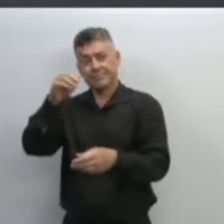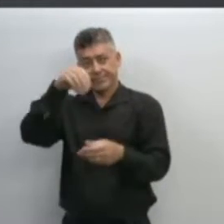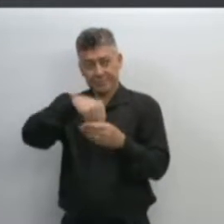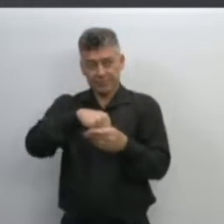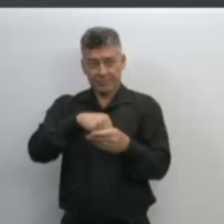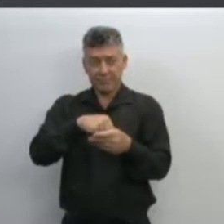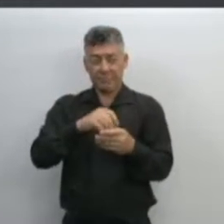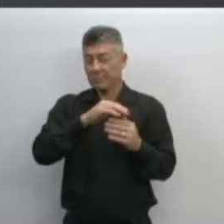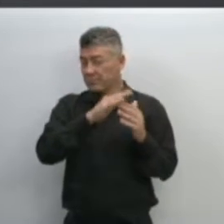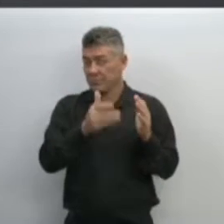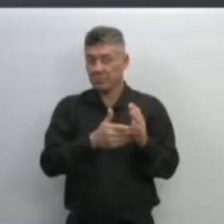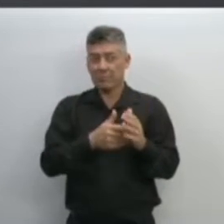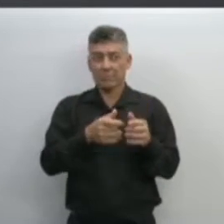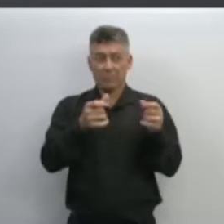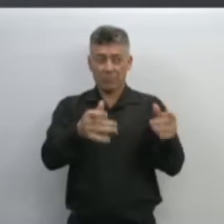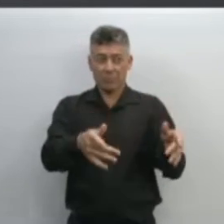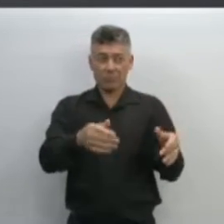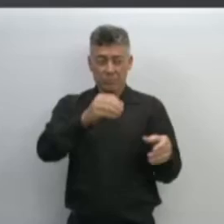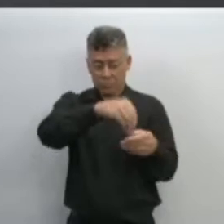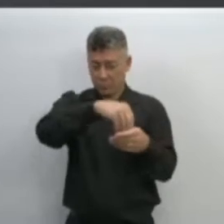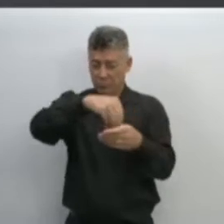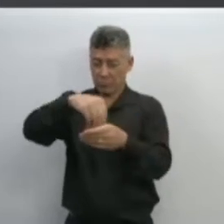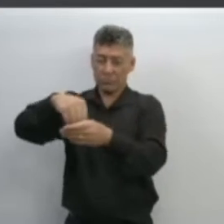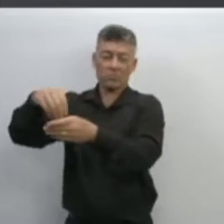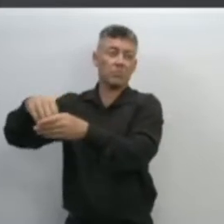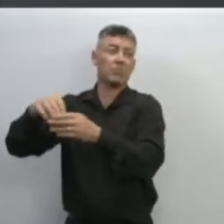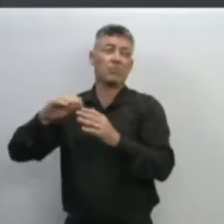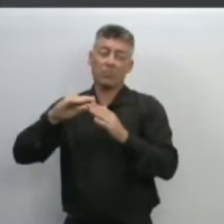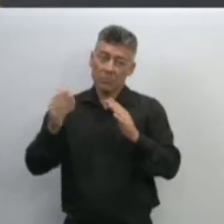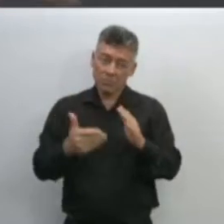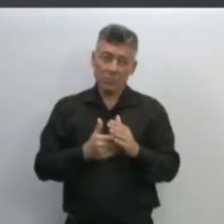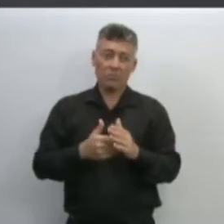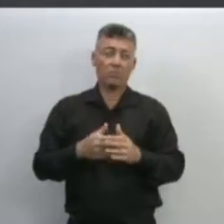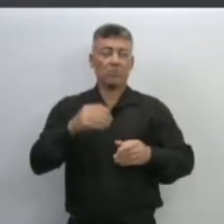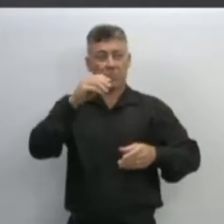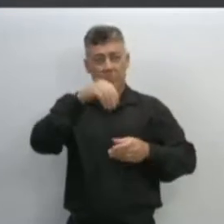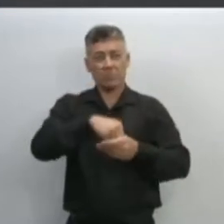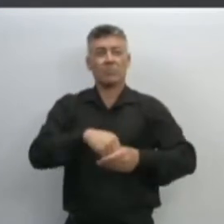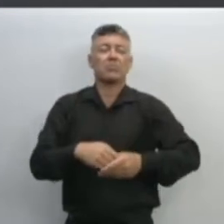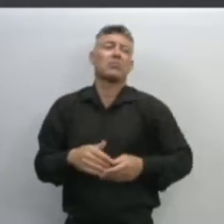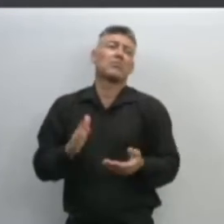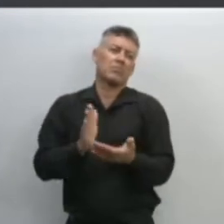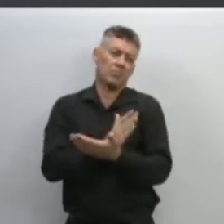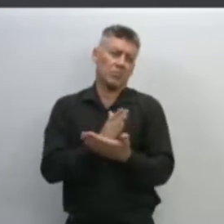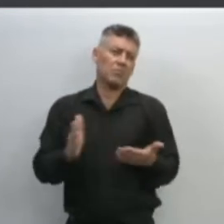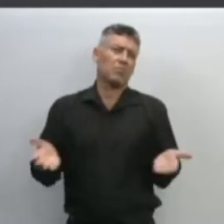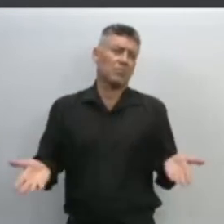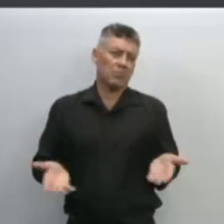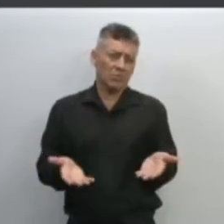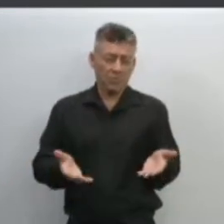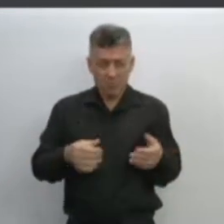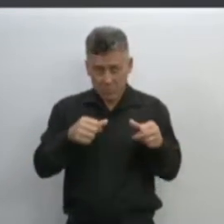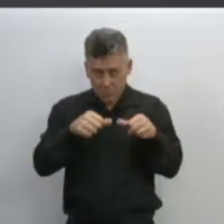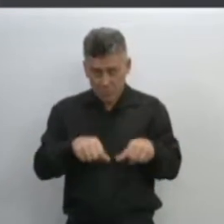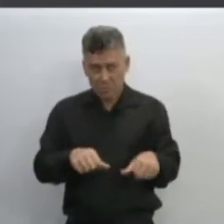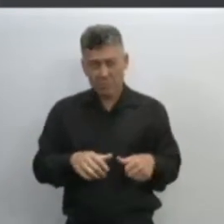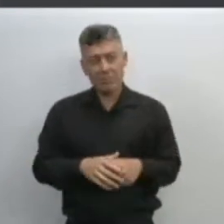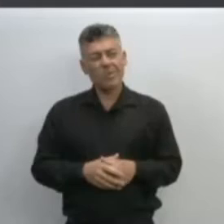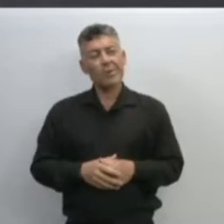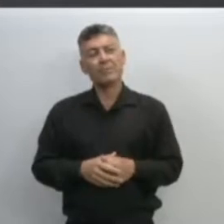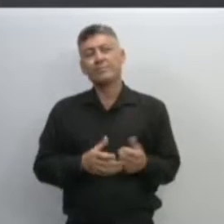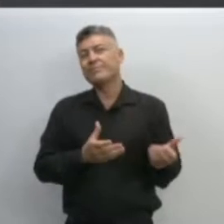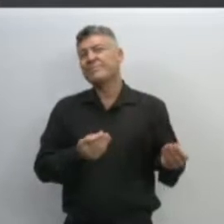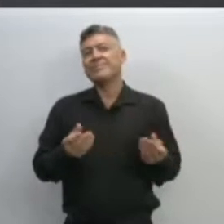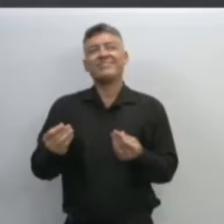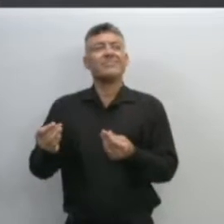os boxes dos ambulantes padronizados à época. Hoje ainda tem alguns que permaneceram, mas a maioria hoje,